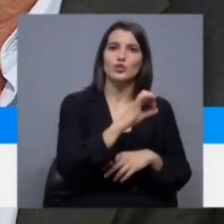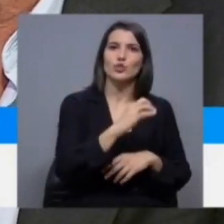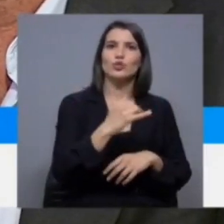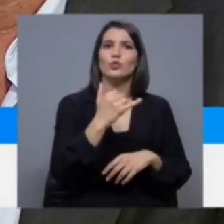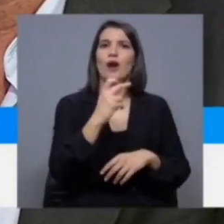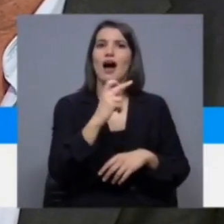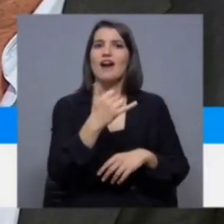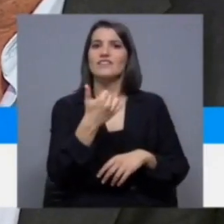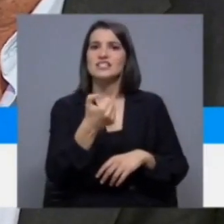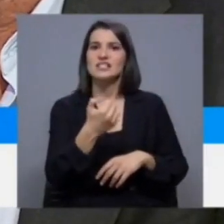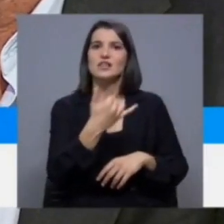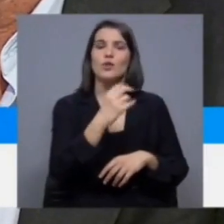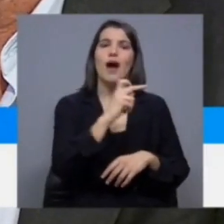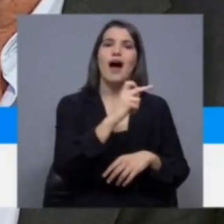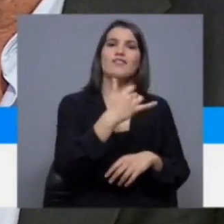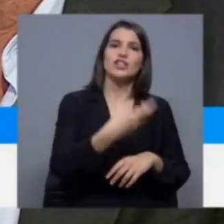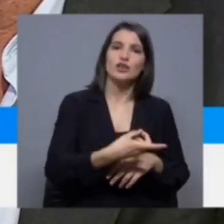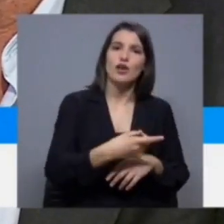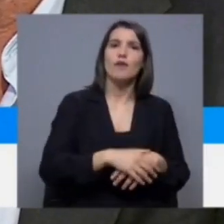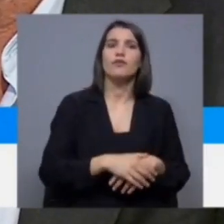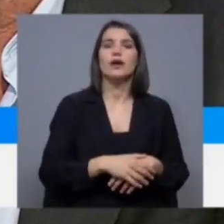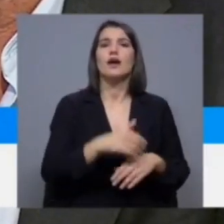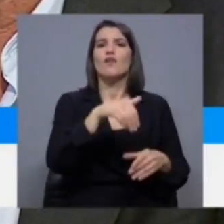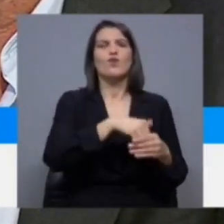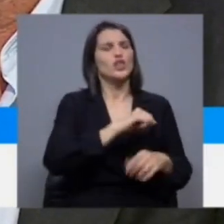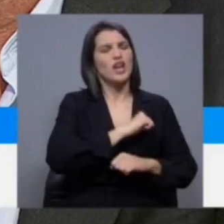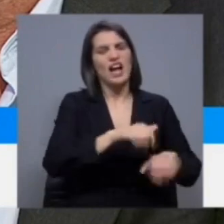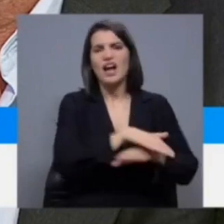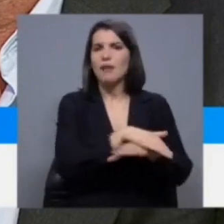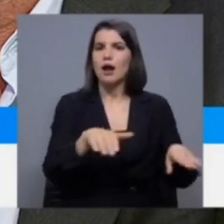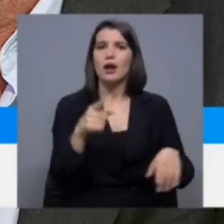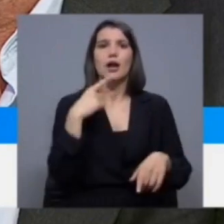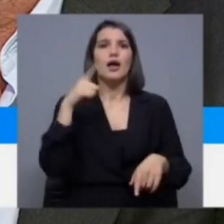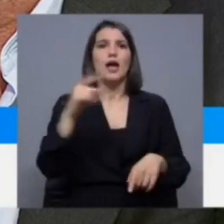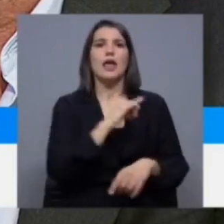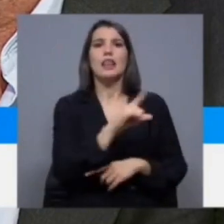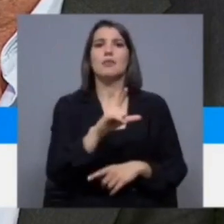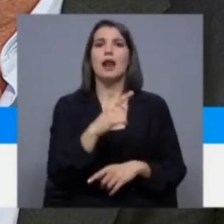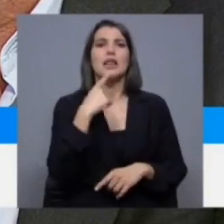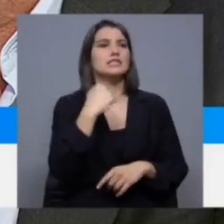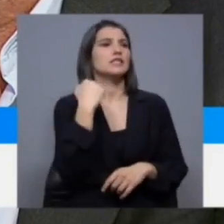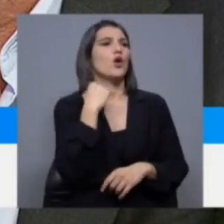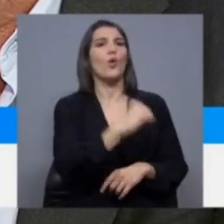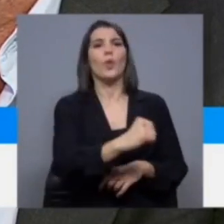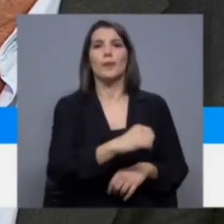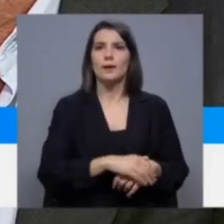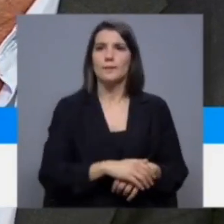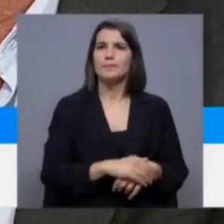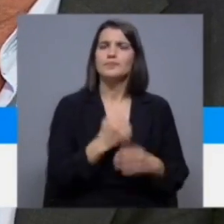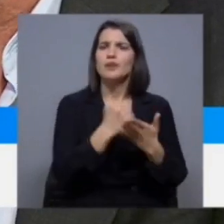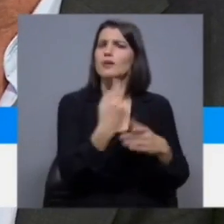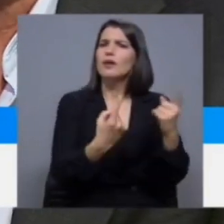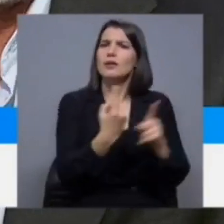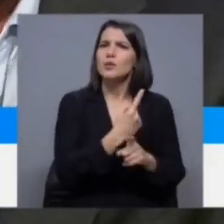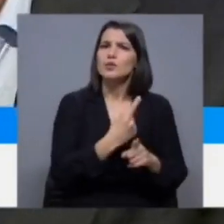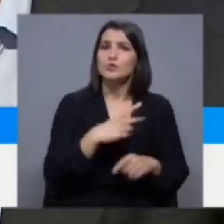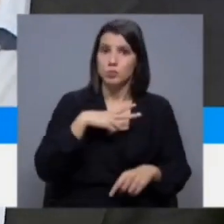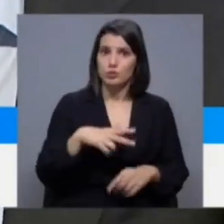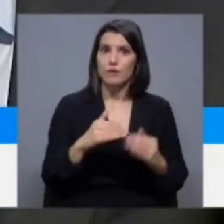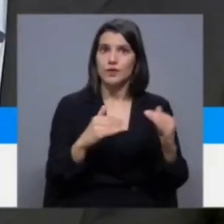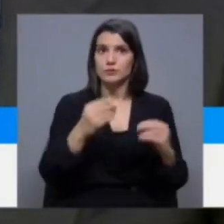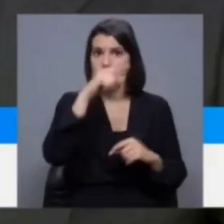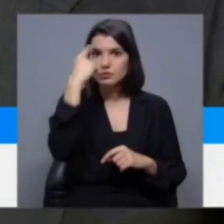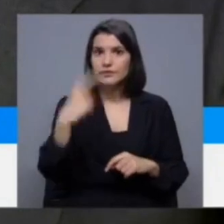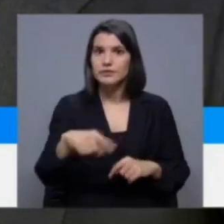25 na 2399 esse degrau votou contra sempre que propusemos o Pois é qualquer coisa é todos sabemos que o país alturas muito